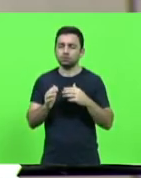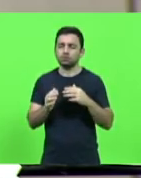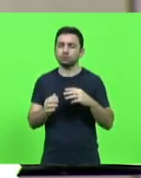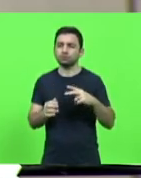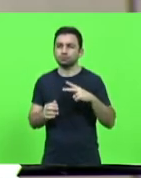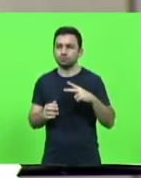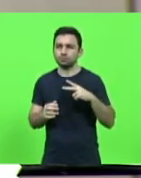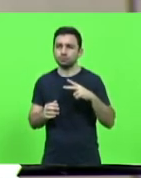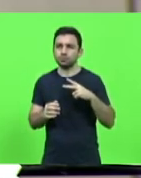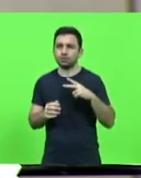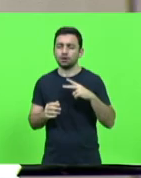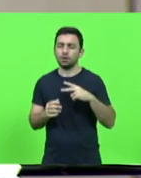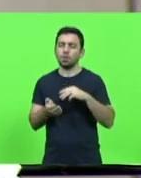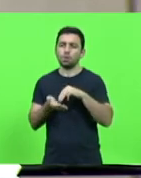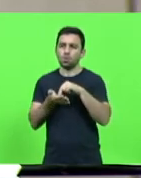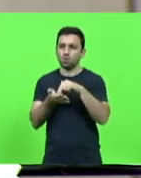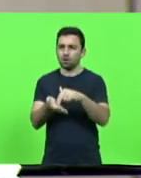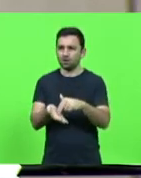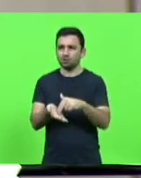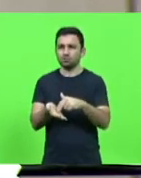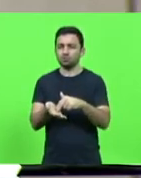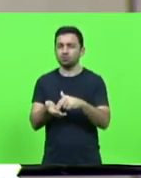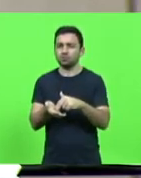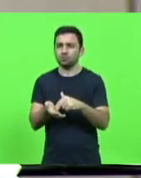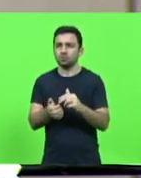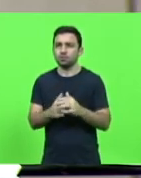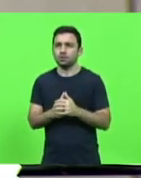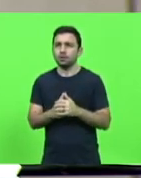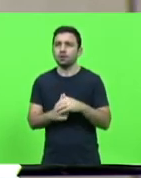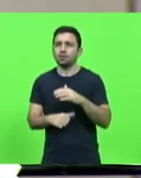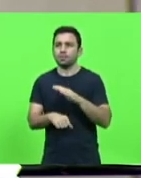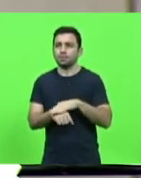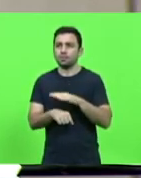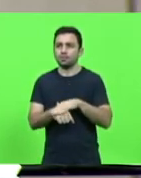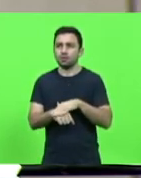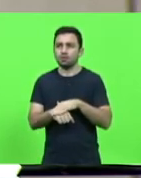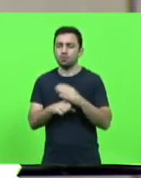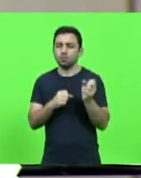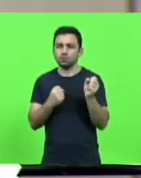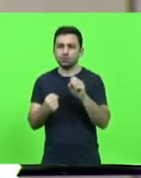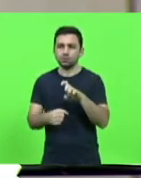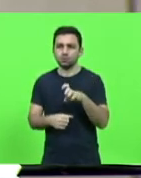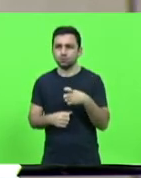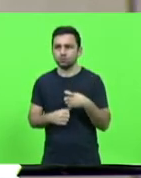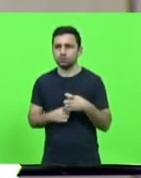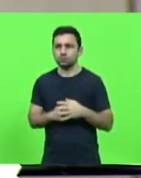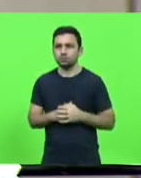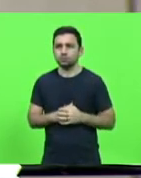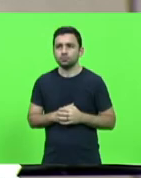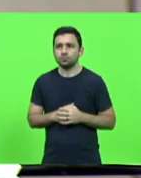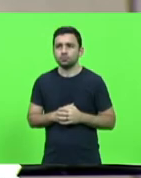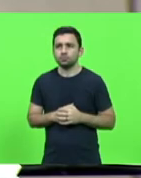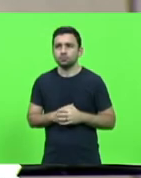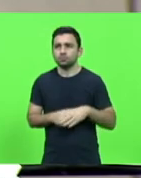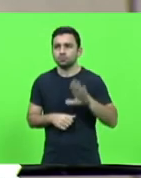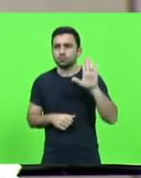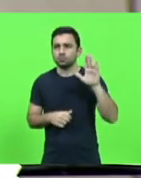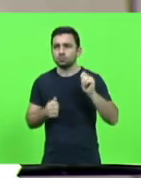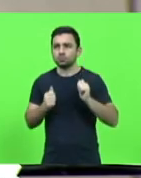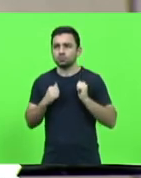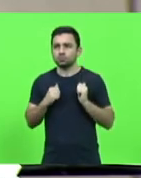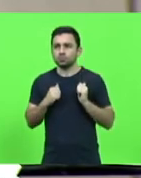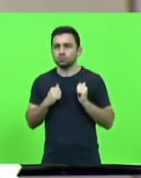de Correios e Telégrafos, de autoria do Poder Executivo. Abstenção, senhor presidente. Em